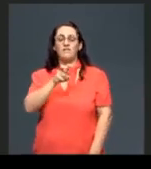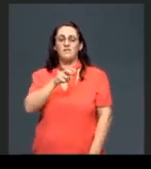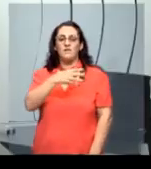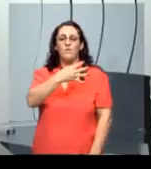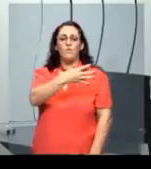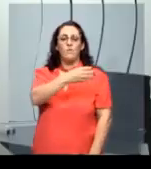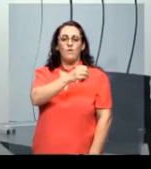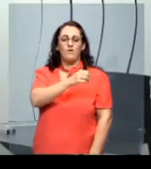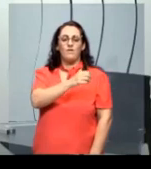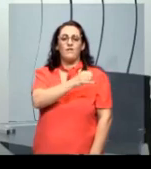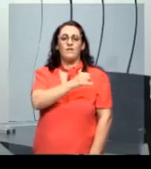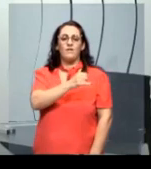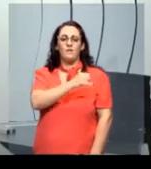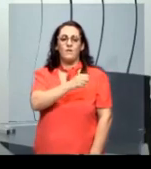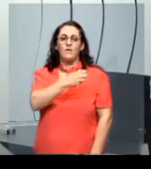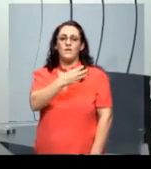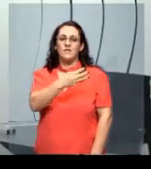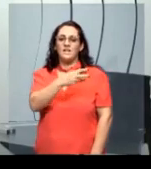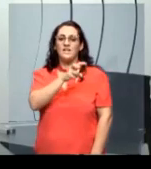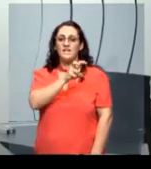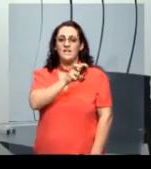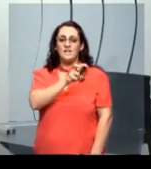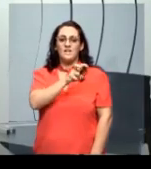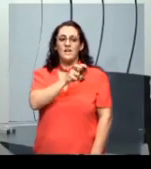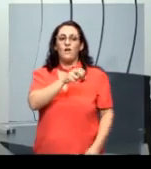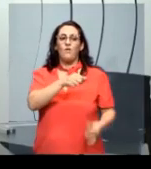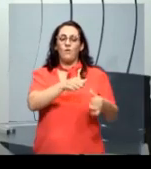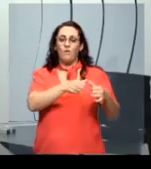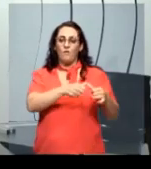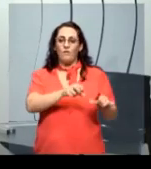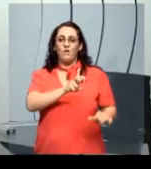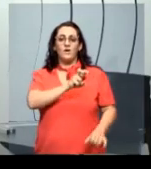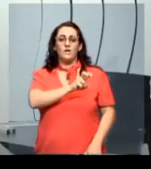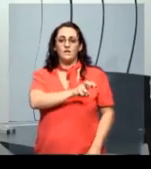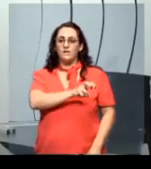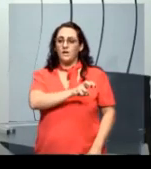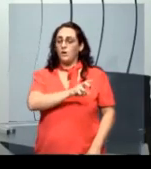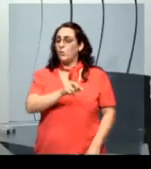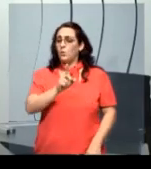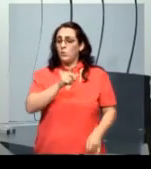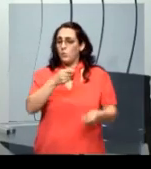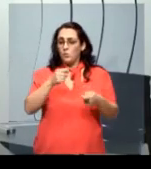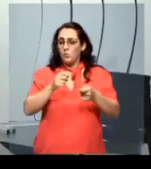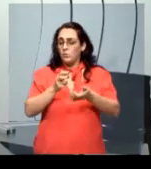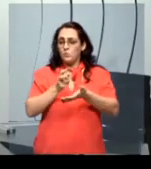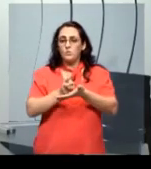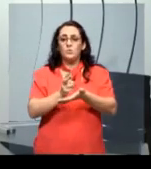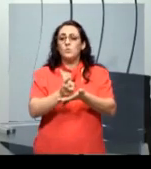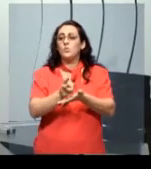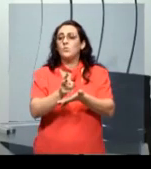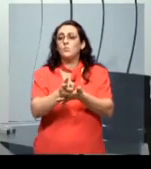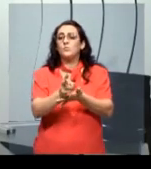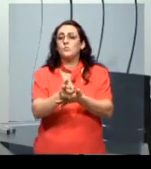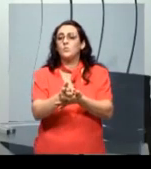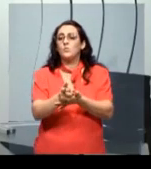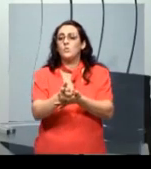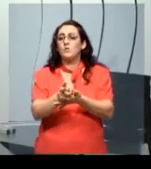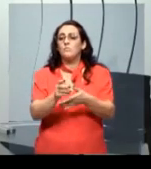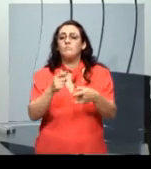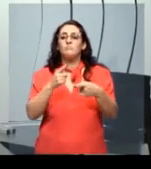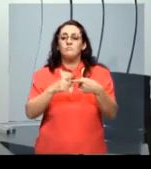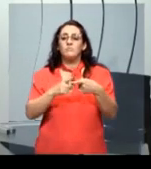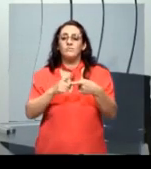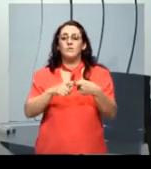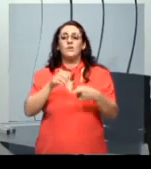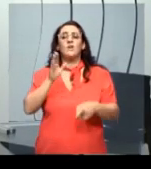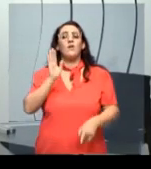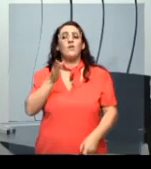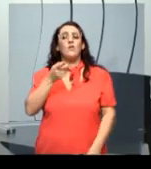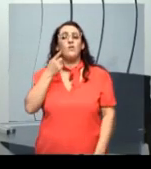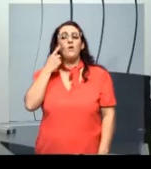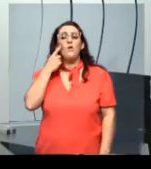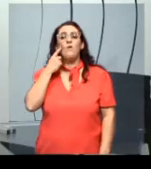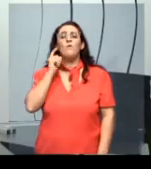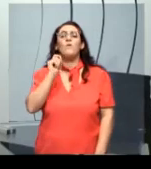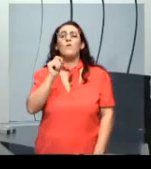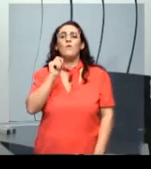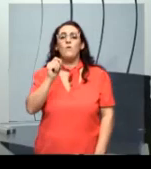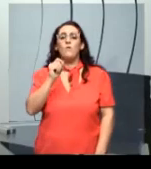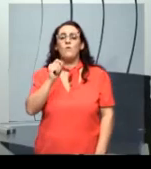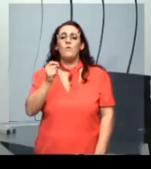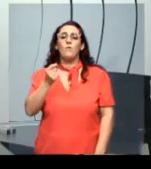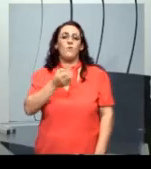Sobra 5. Eu não preciso continuar a conta aqui, apesar de dela não ter terminado, porque eu já vi que esse número aqui,